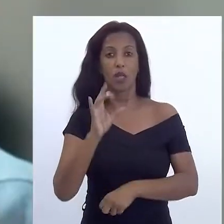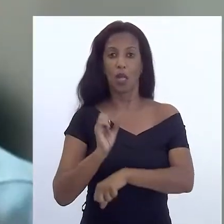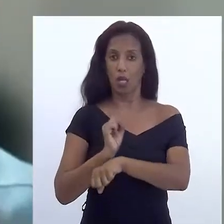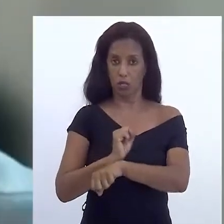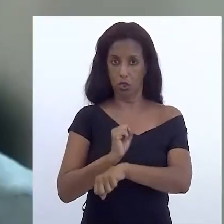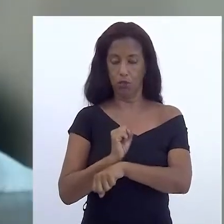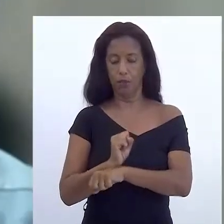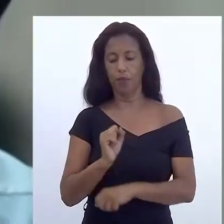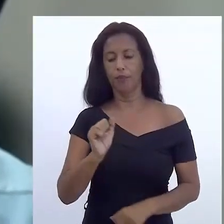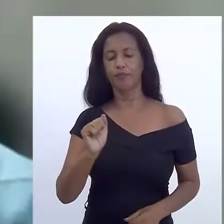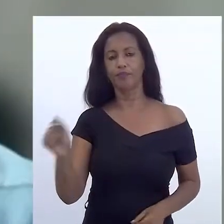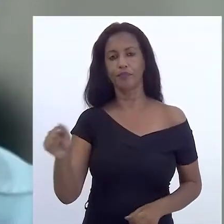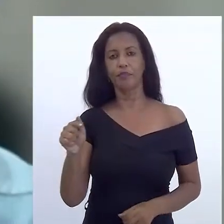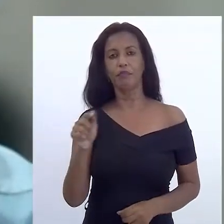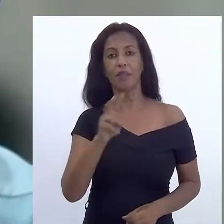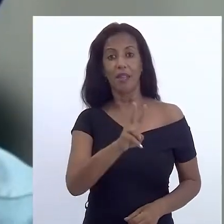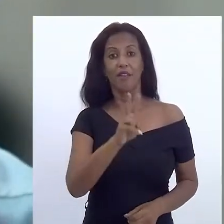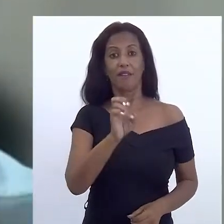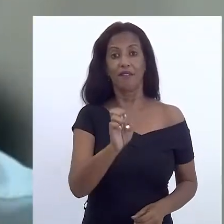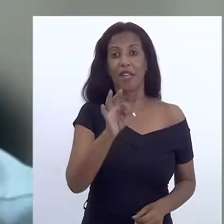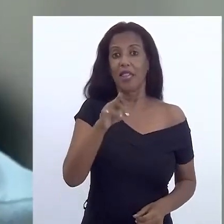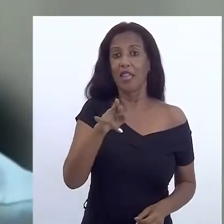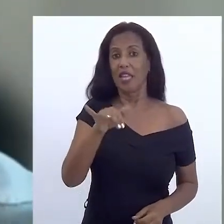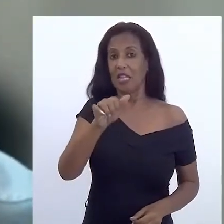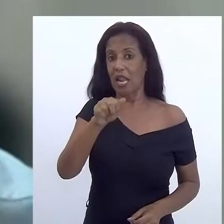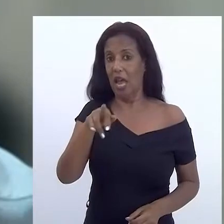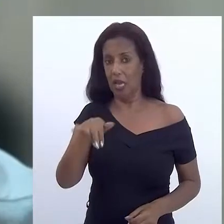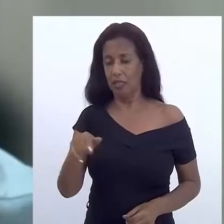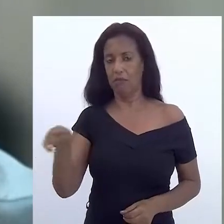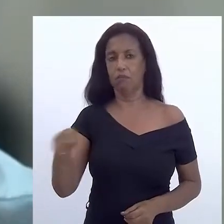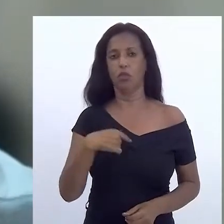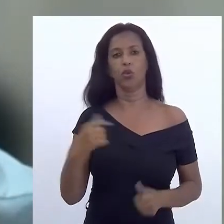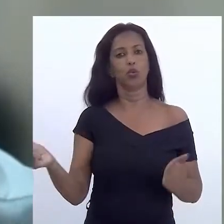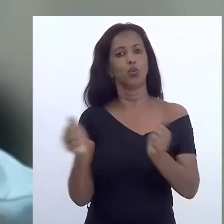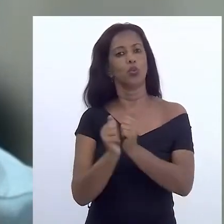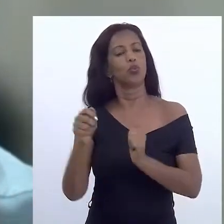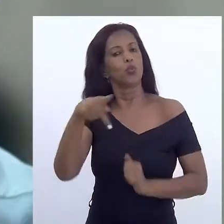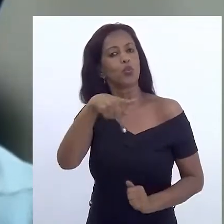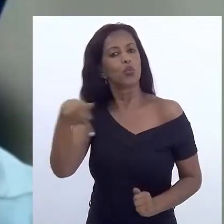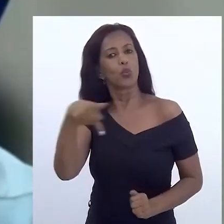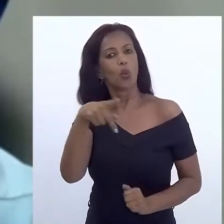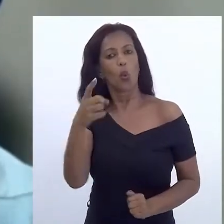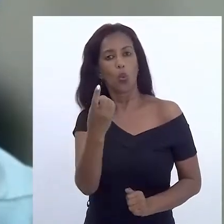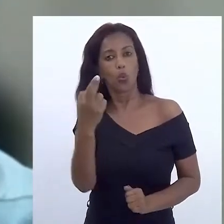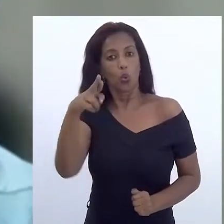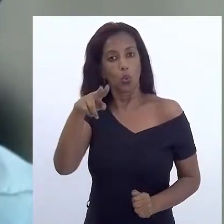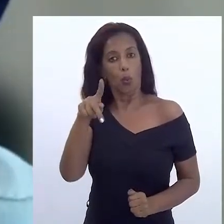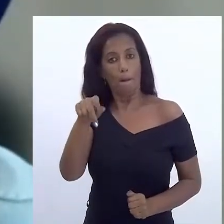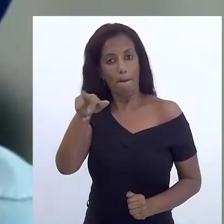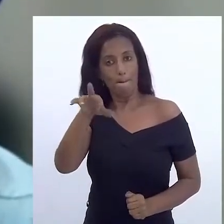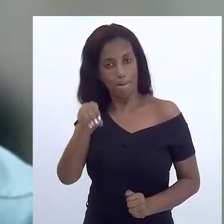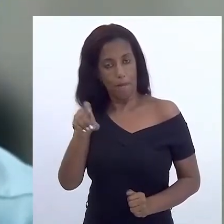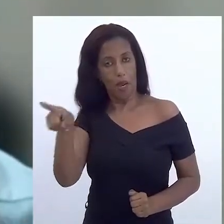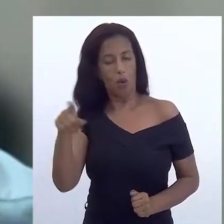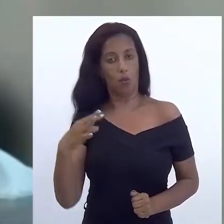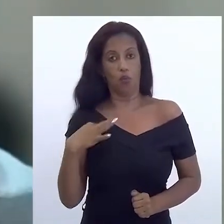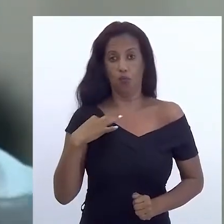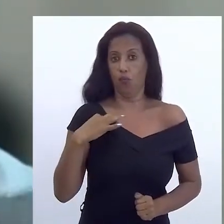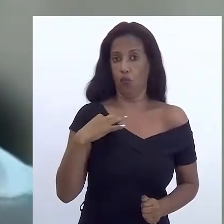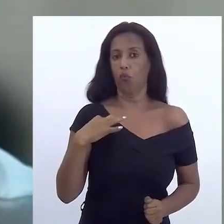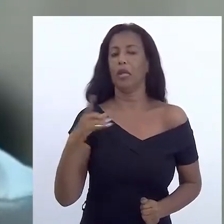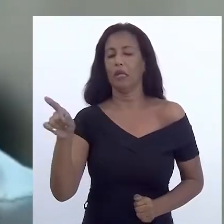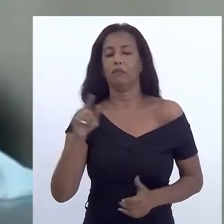Ana Estela Fonseca, que ainda hoje conduz, junto com o professor Dr. Paulo Cerqueira, que é do Lagoa Voluntário, coordenador do